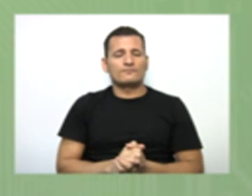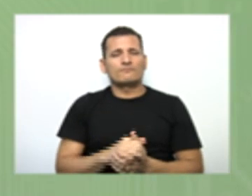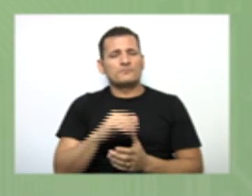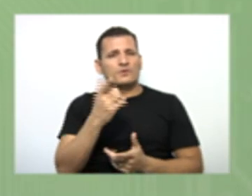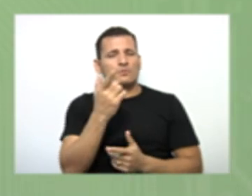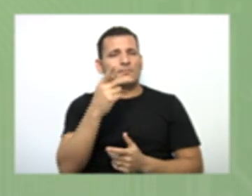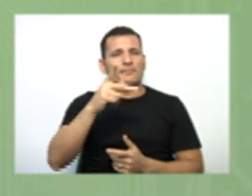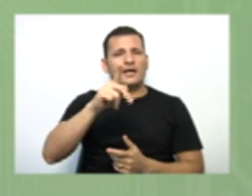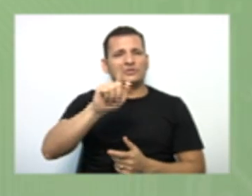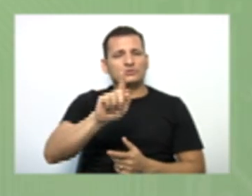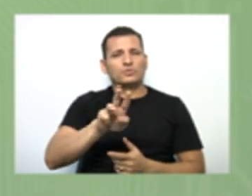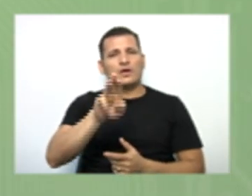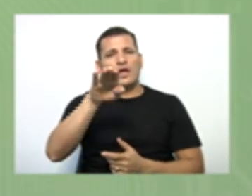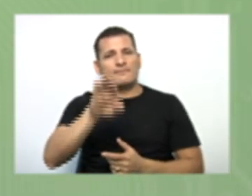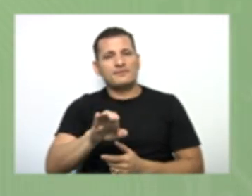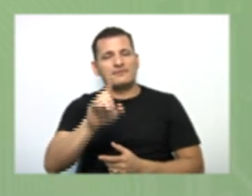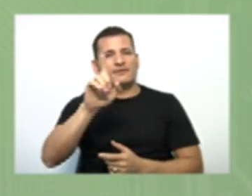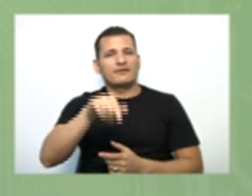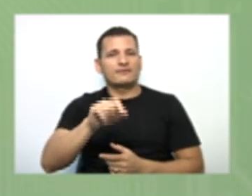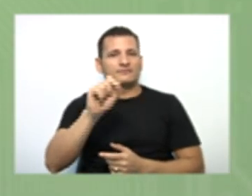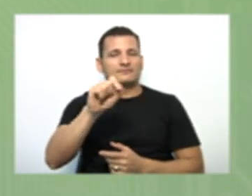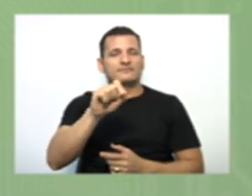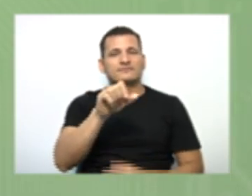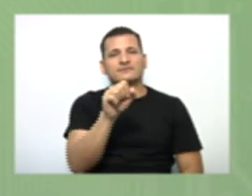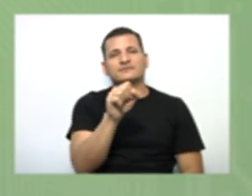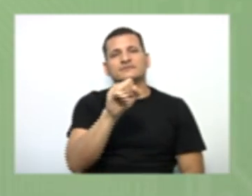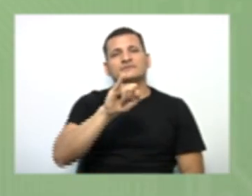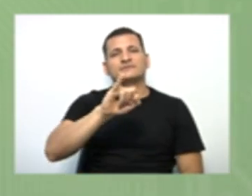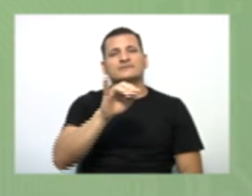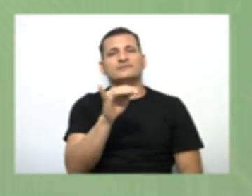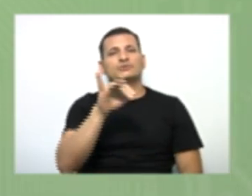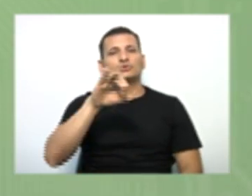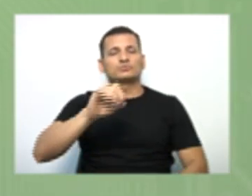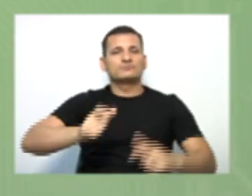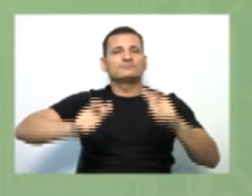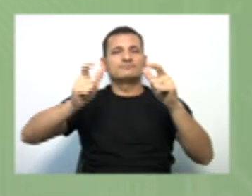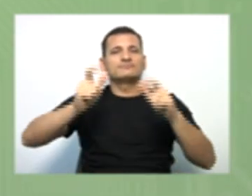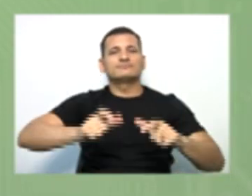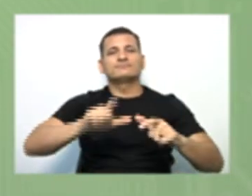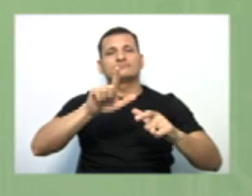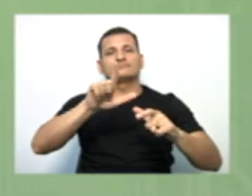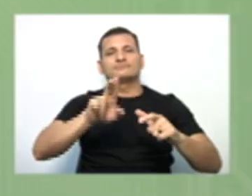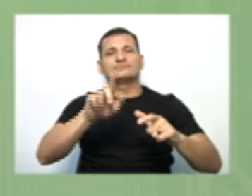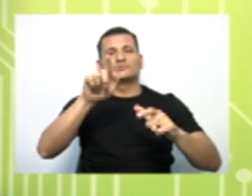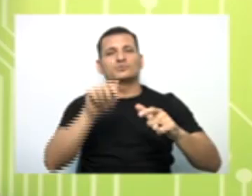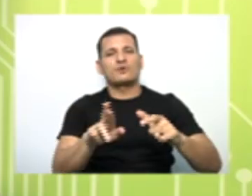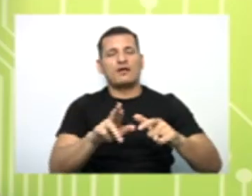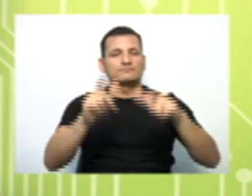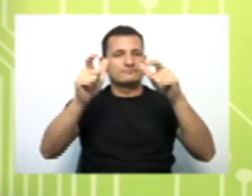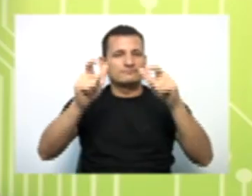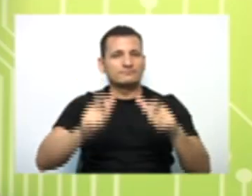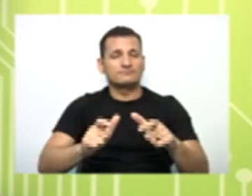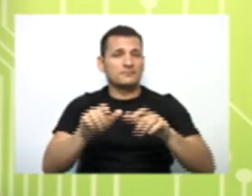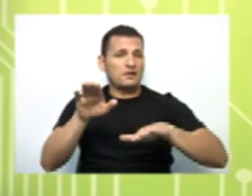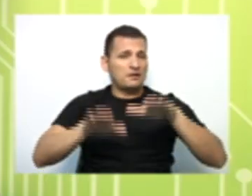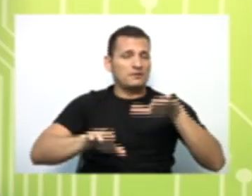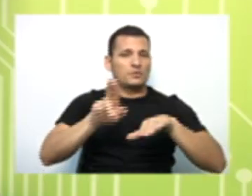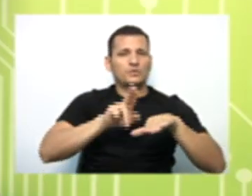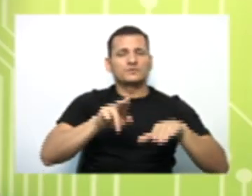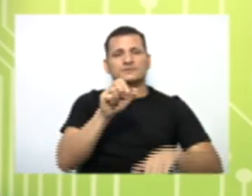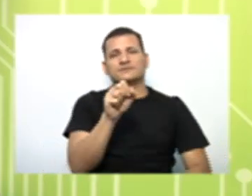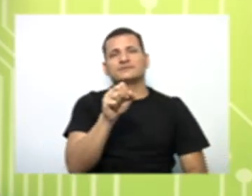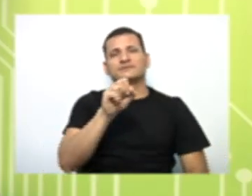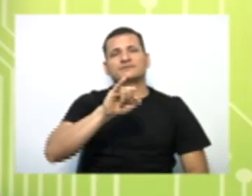de páginas web, um sítio web. Então, quando às vezes a gente usa o termo sítio,